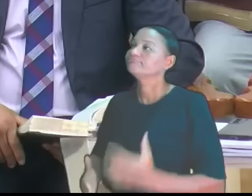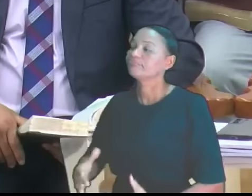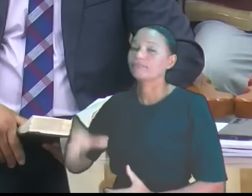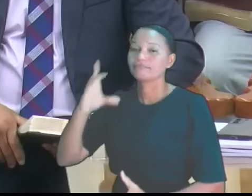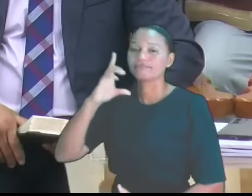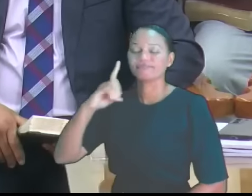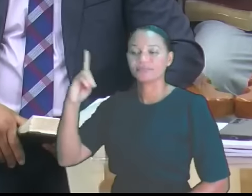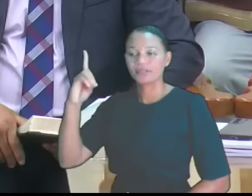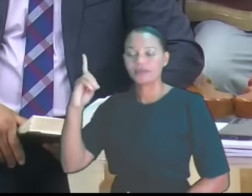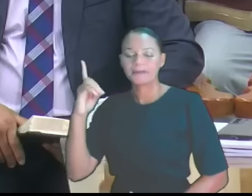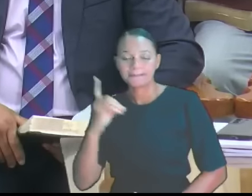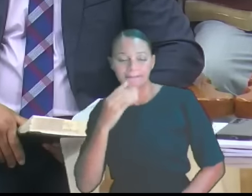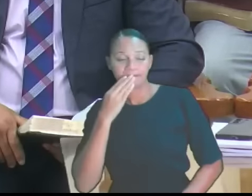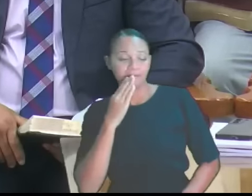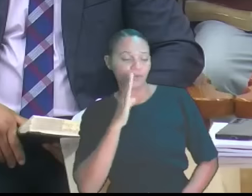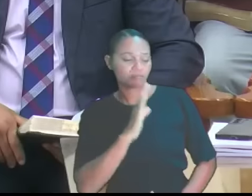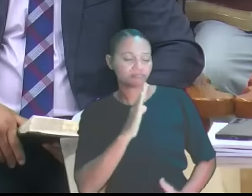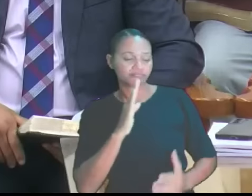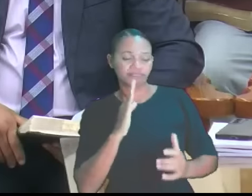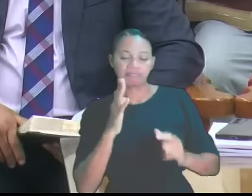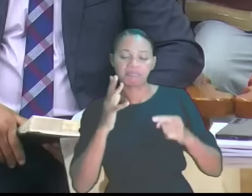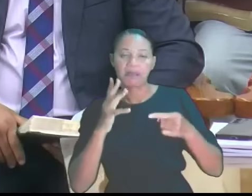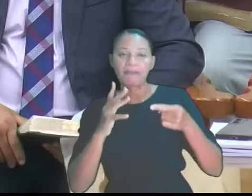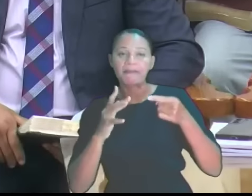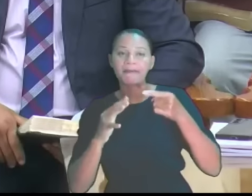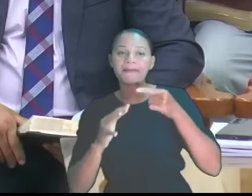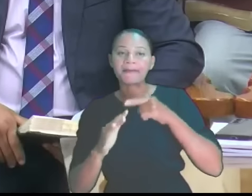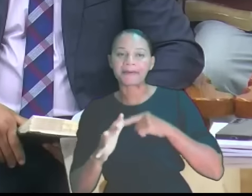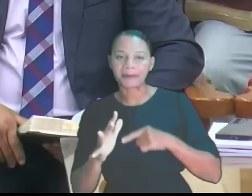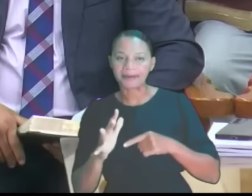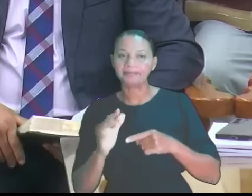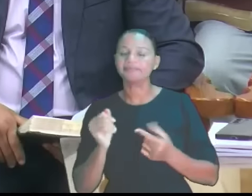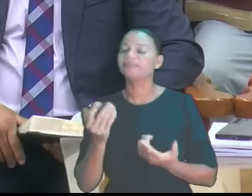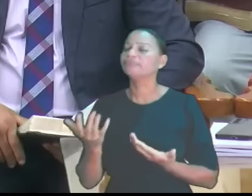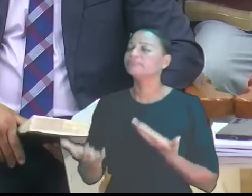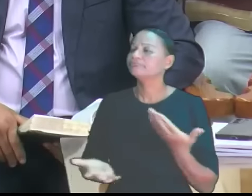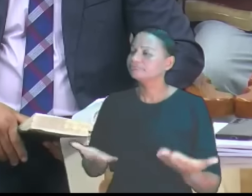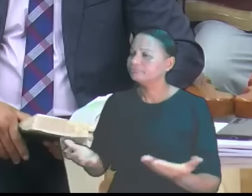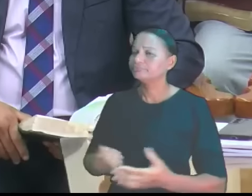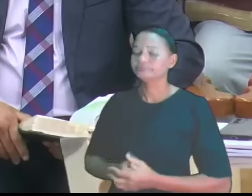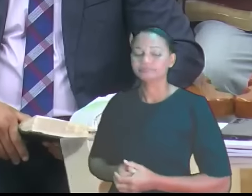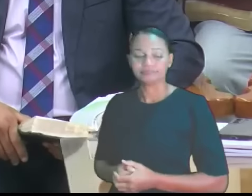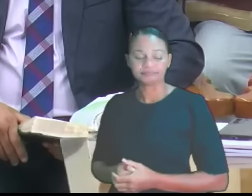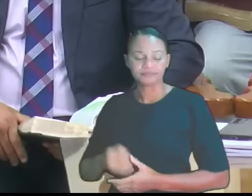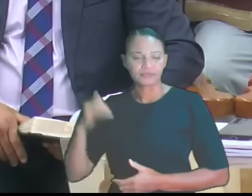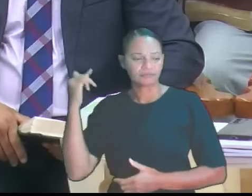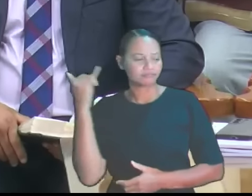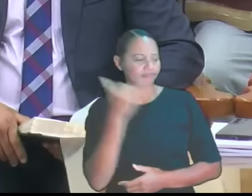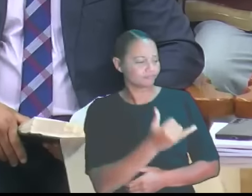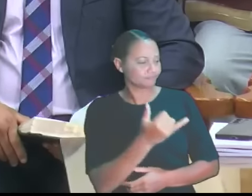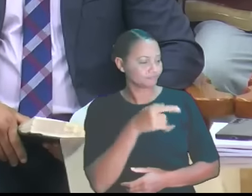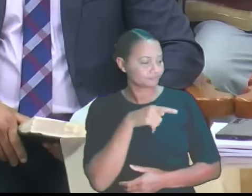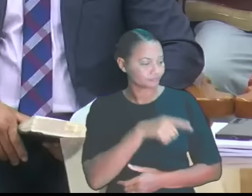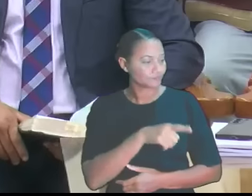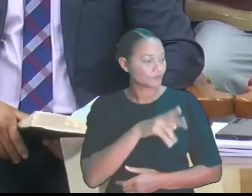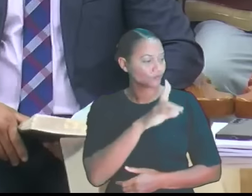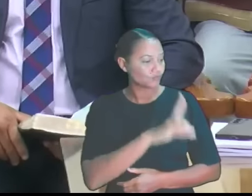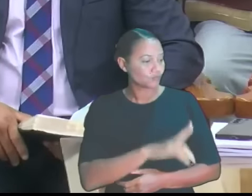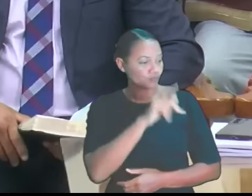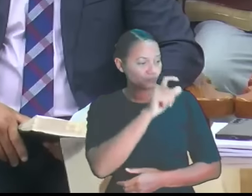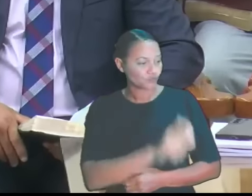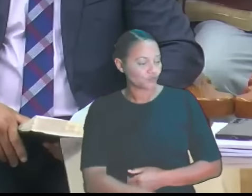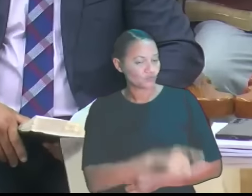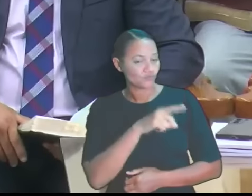promessa, e a promessa que Deus fez, Deus disse a Abraão: através de você.